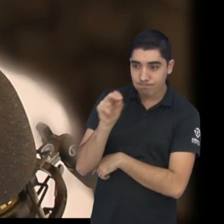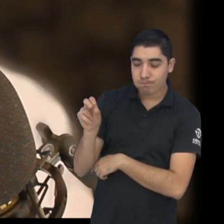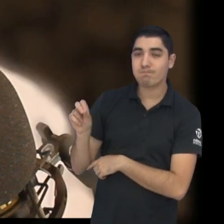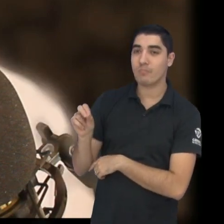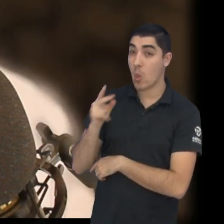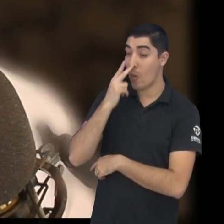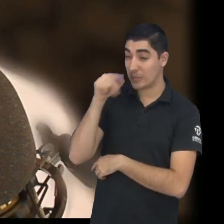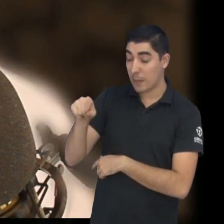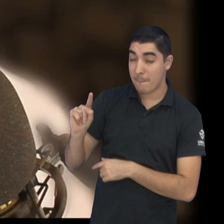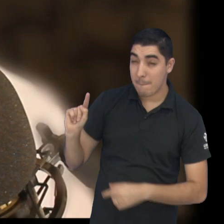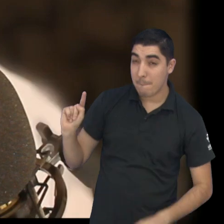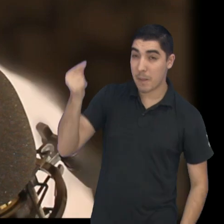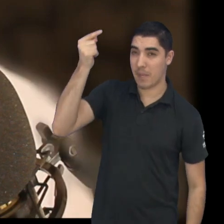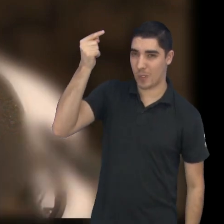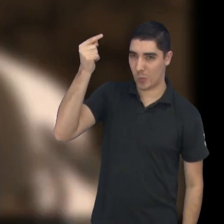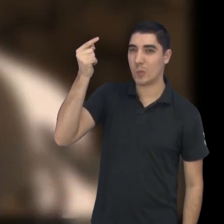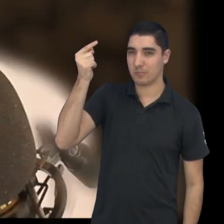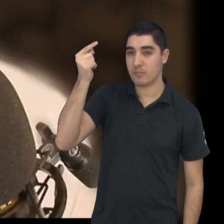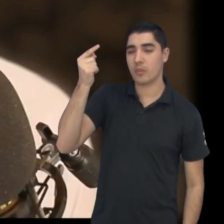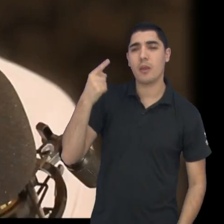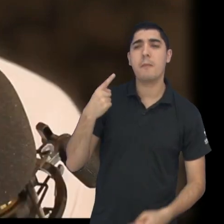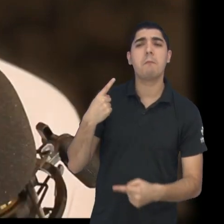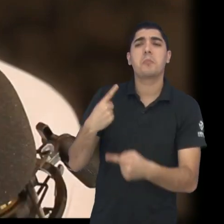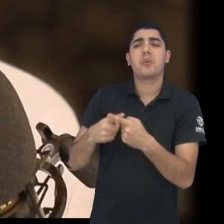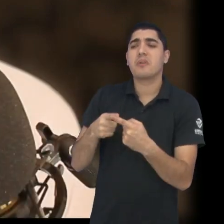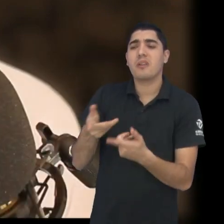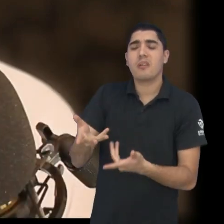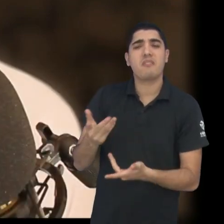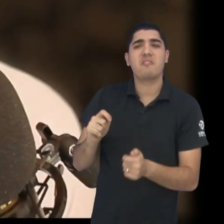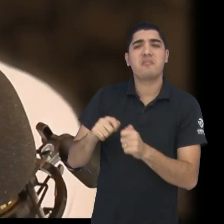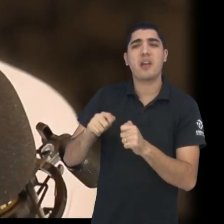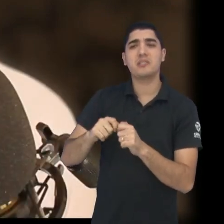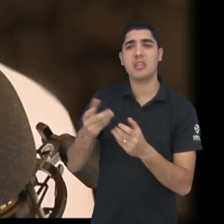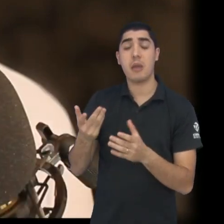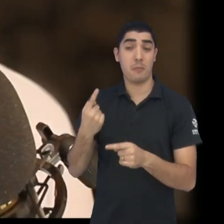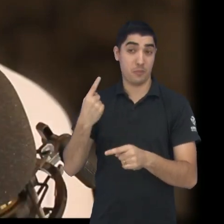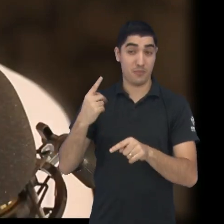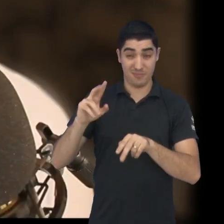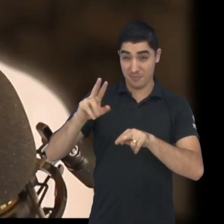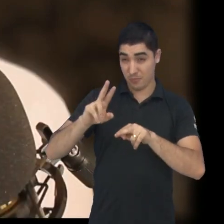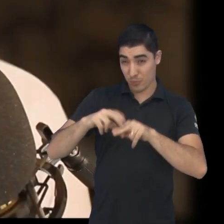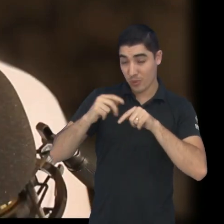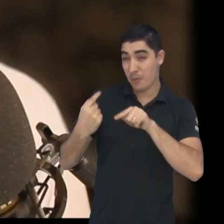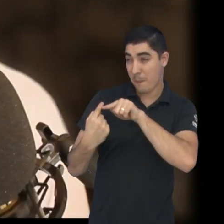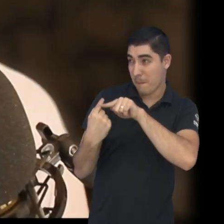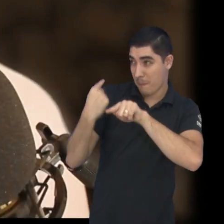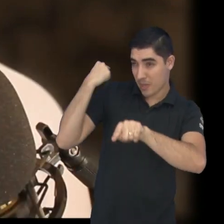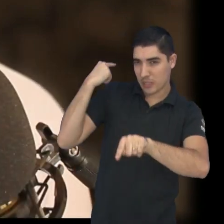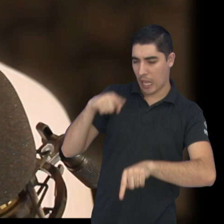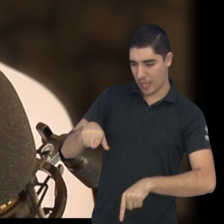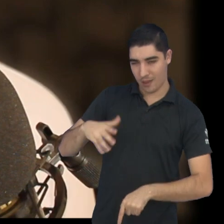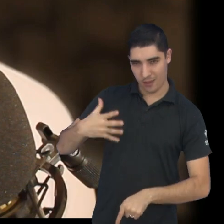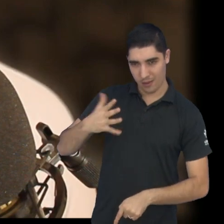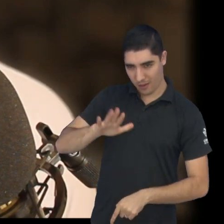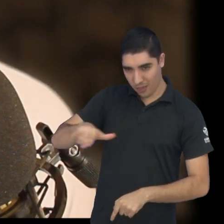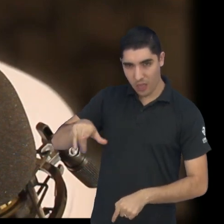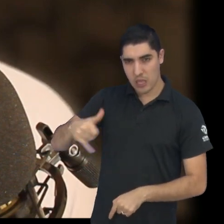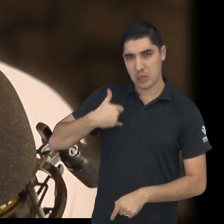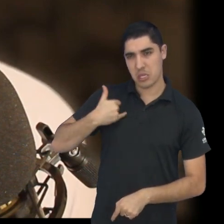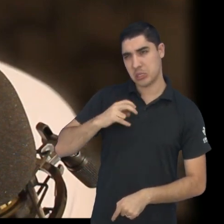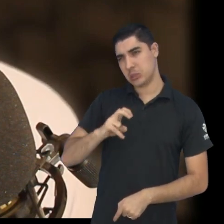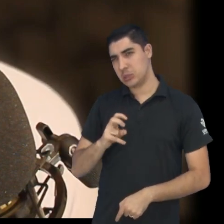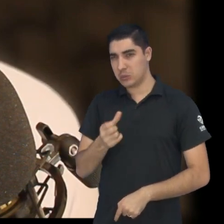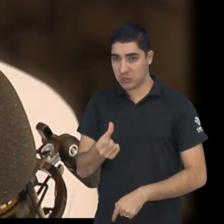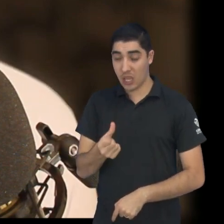isso acontece na verdade porque lá atrás, né, quando a criança tem 5, 6 anos de idade, por exemplo, ela foi introduzida